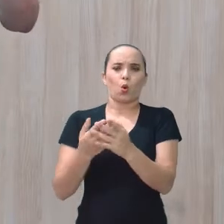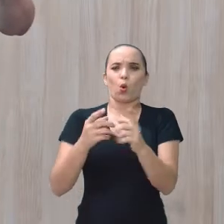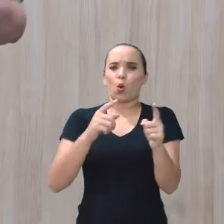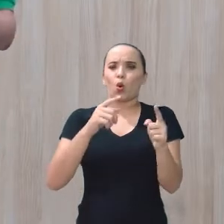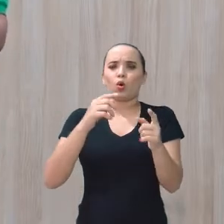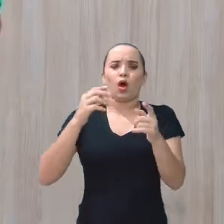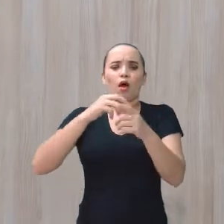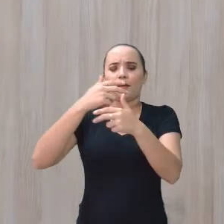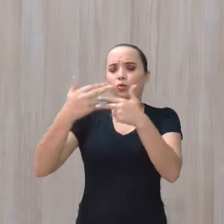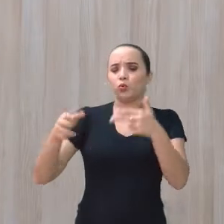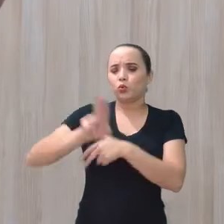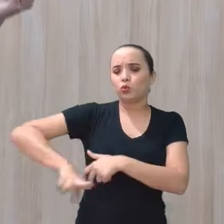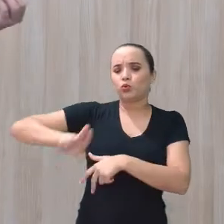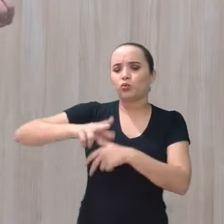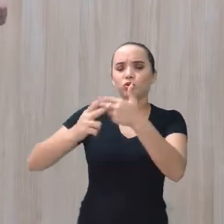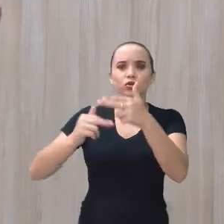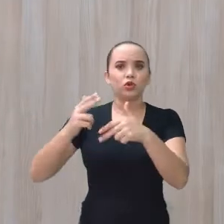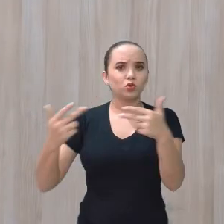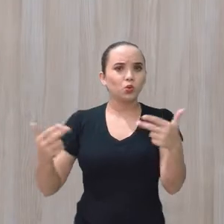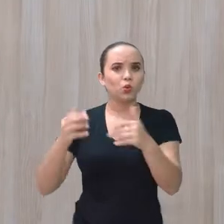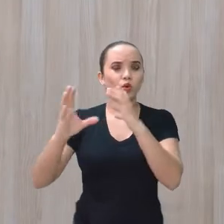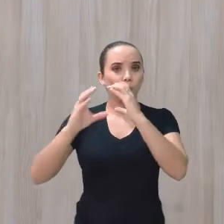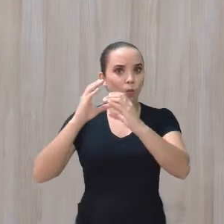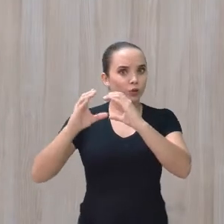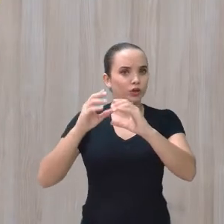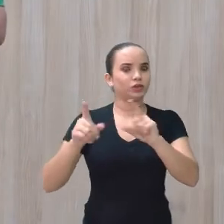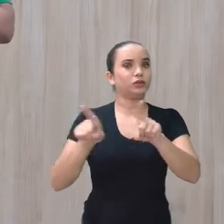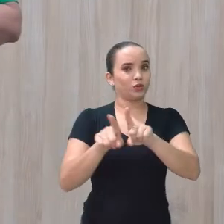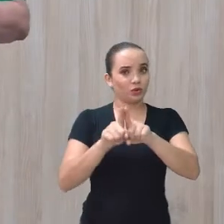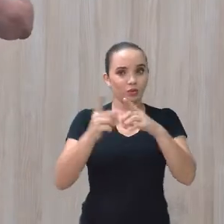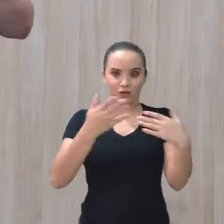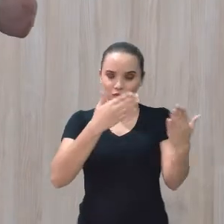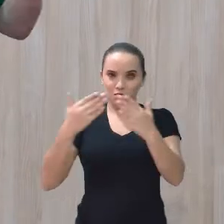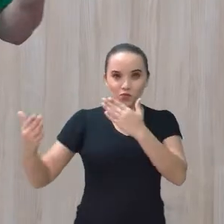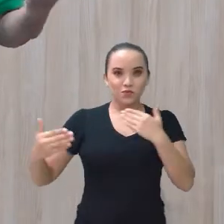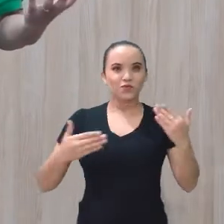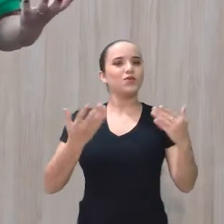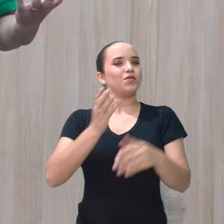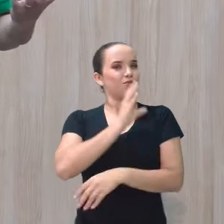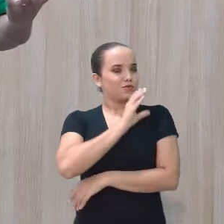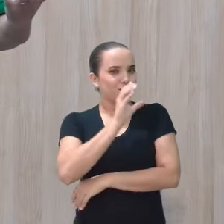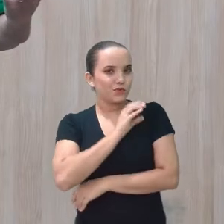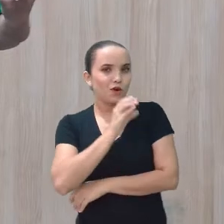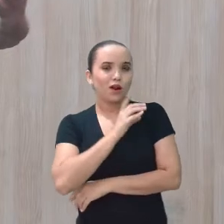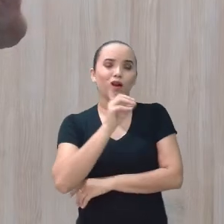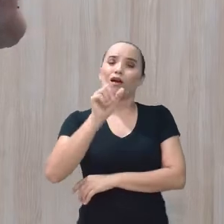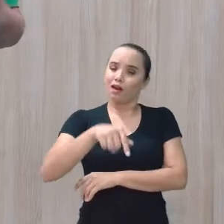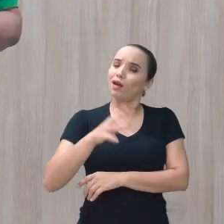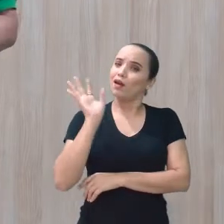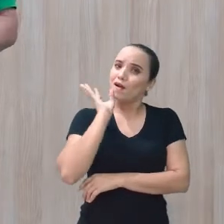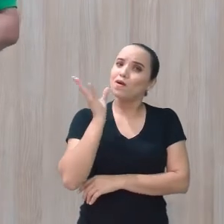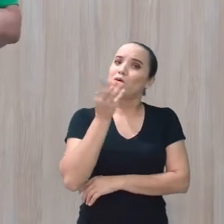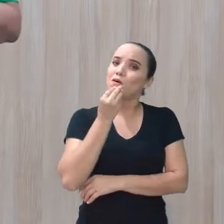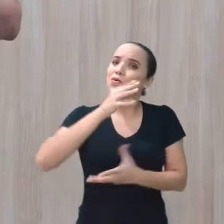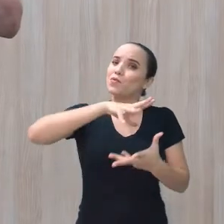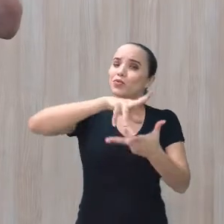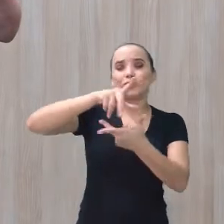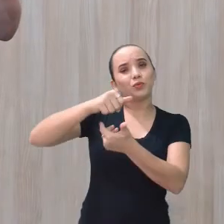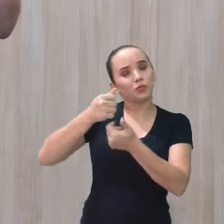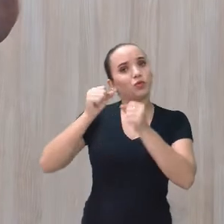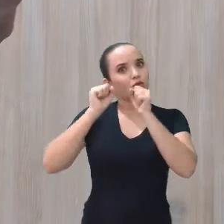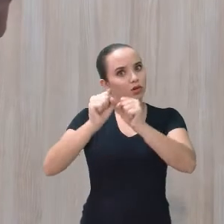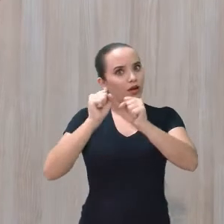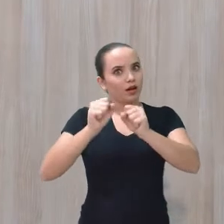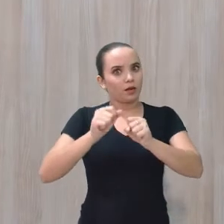das conversas com os colegas, é o nosso conhecimento de mundo, que pode ser